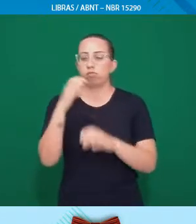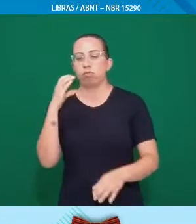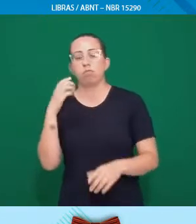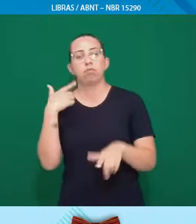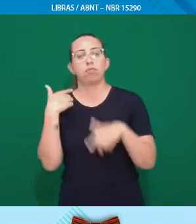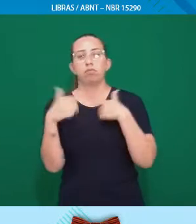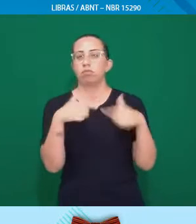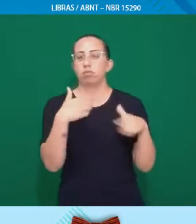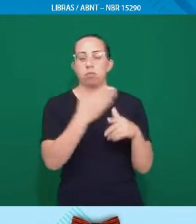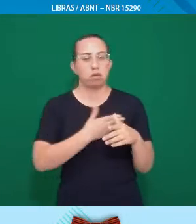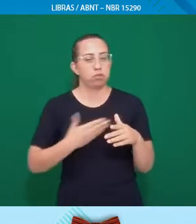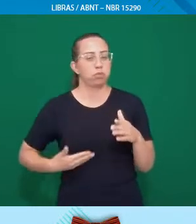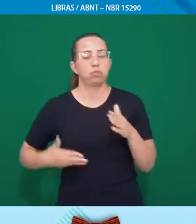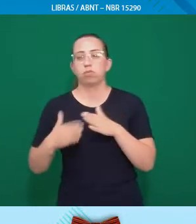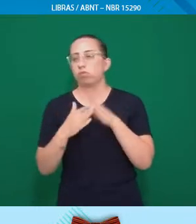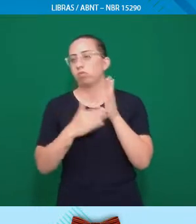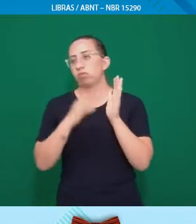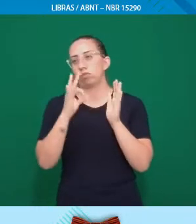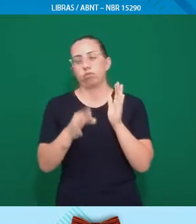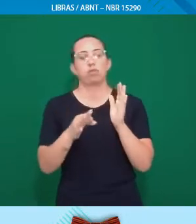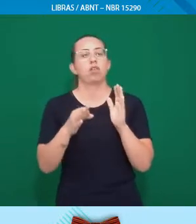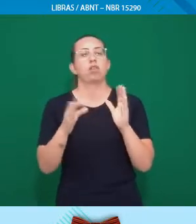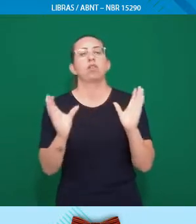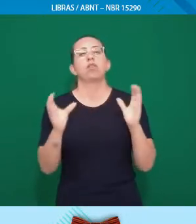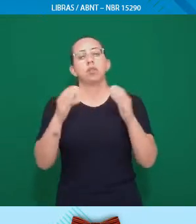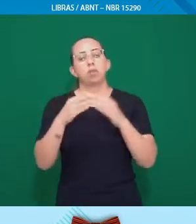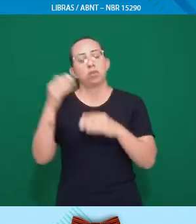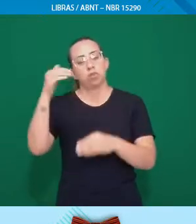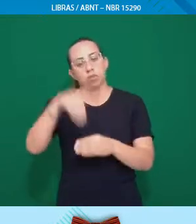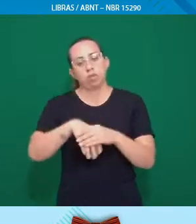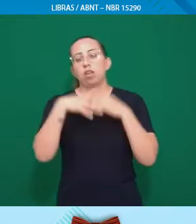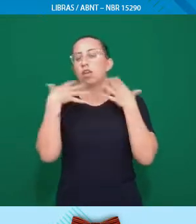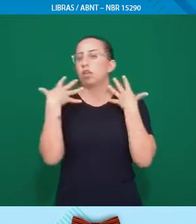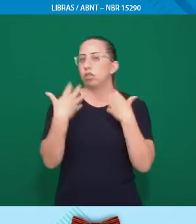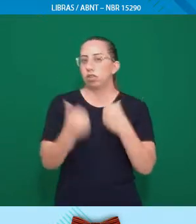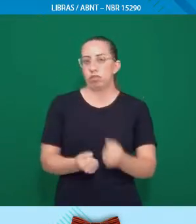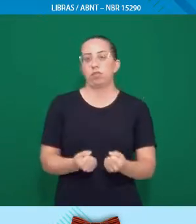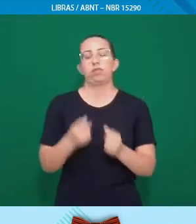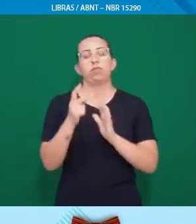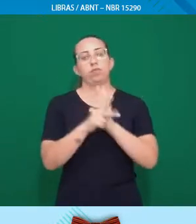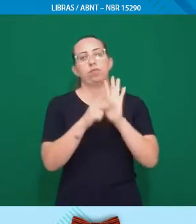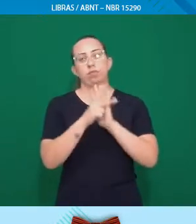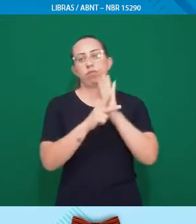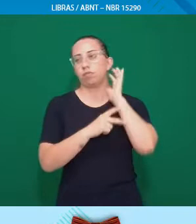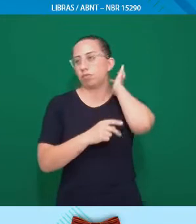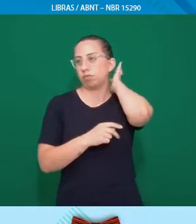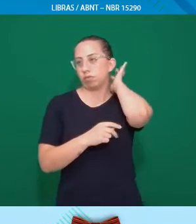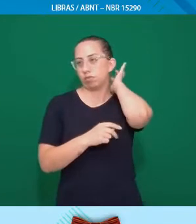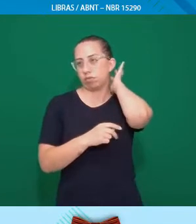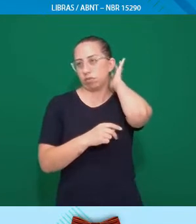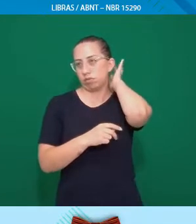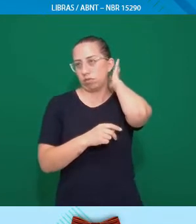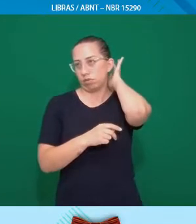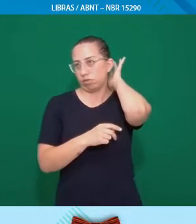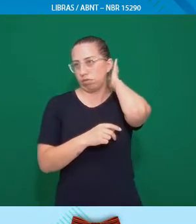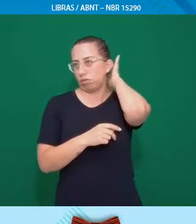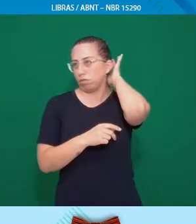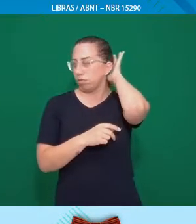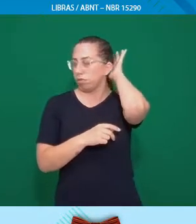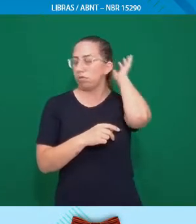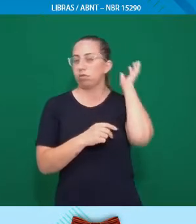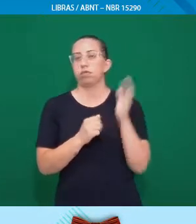Finanças e tributação as referidas comissões se manifestaram favoráveis para a matéria coloca em discussão A